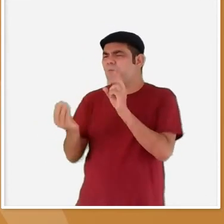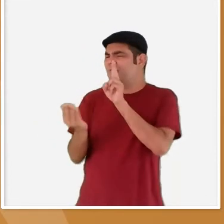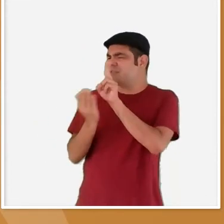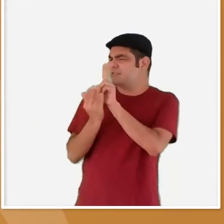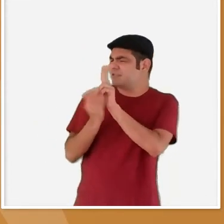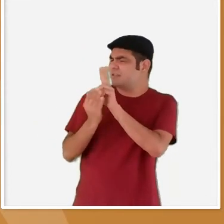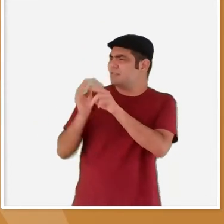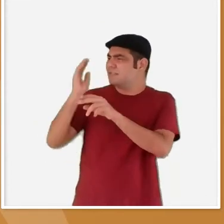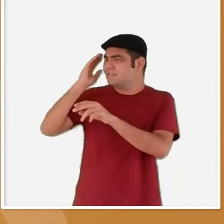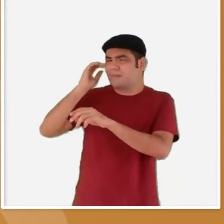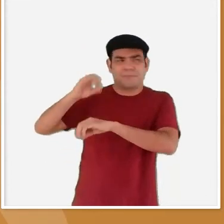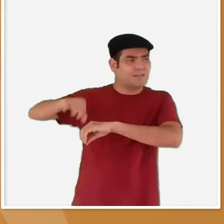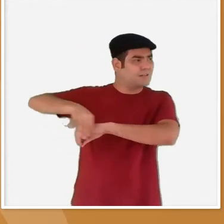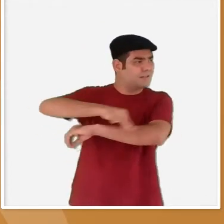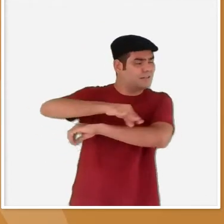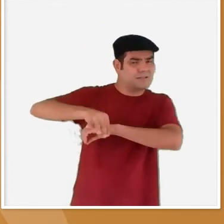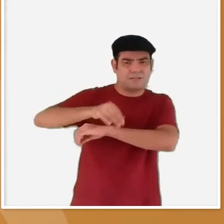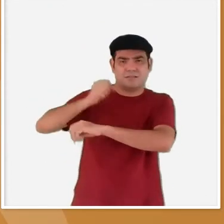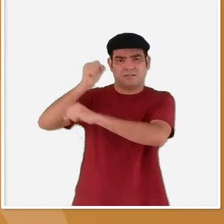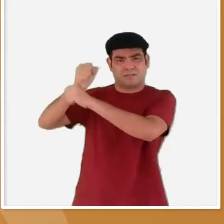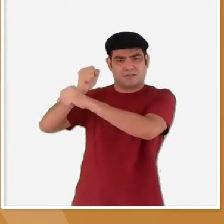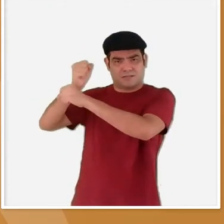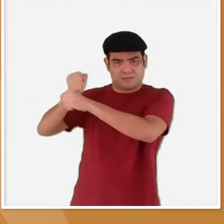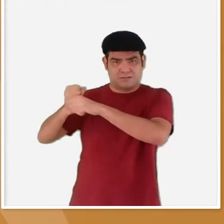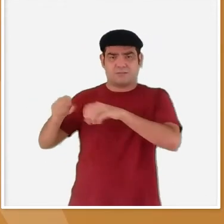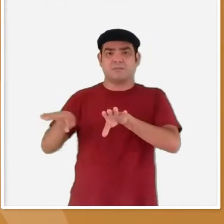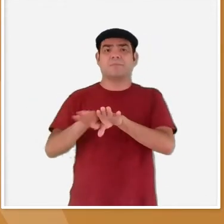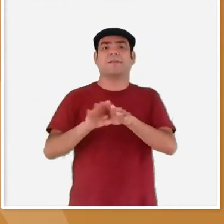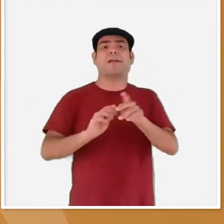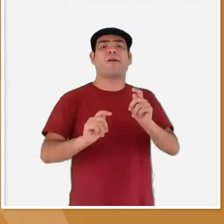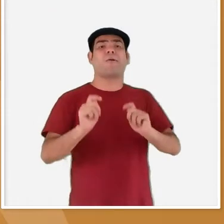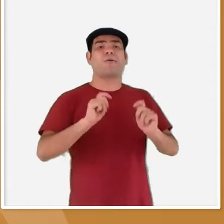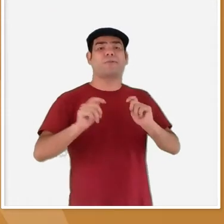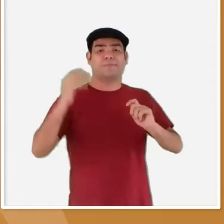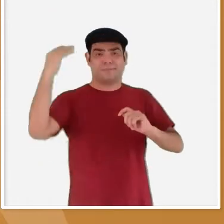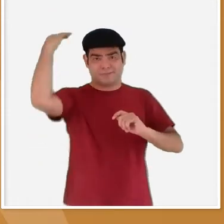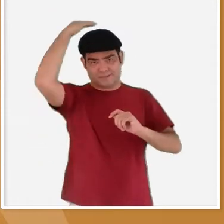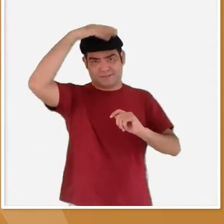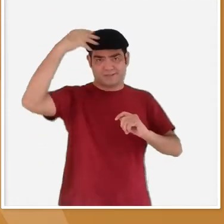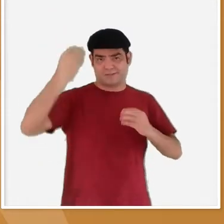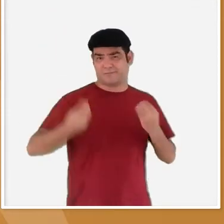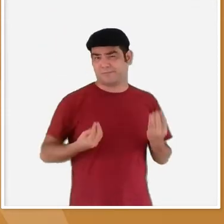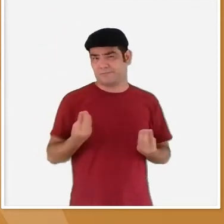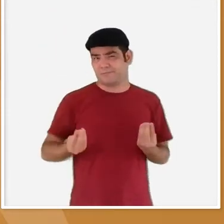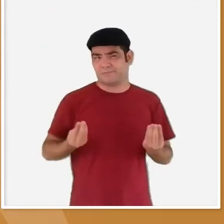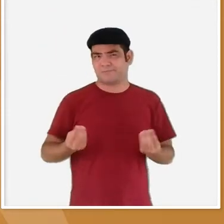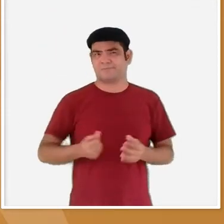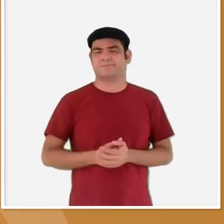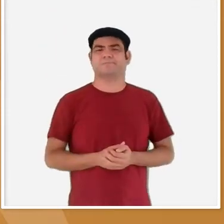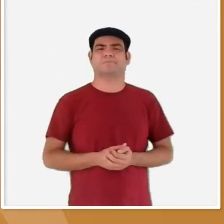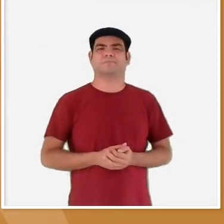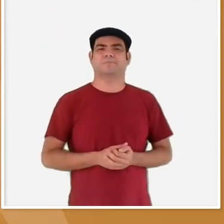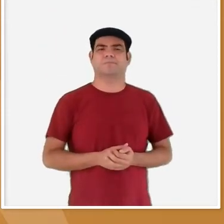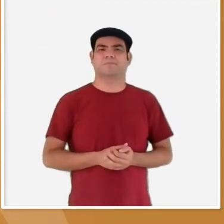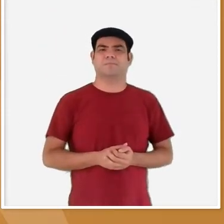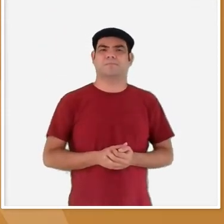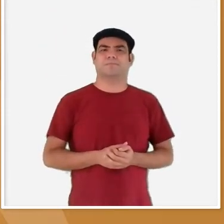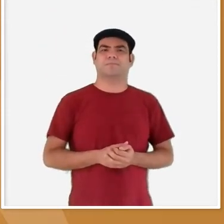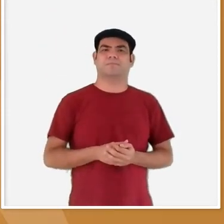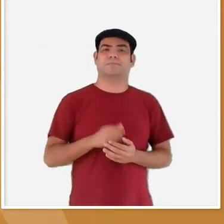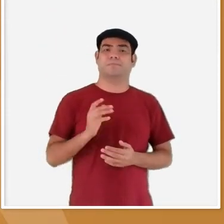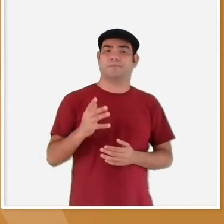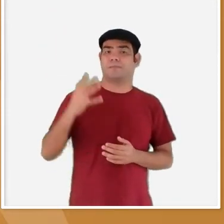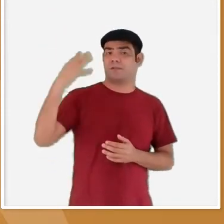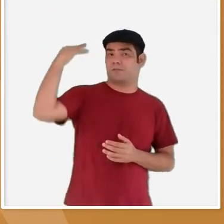arquitetura. Vamos também falar sobre a economia mexicana. Então, quando a gente fala da economia do México, nós falamos que o México tem um